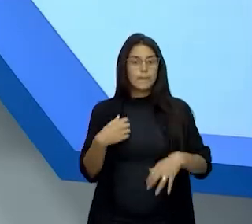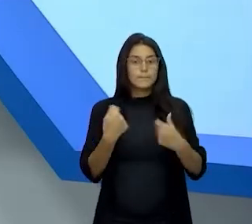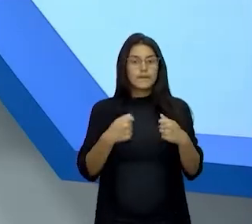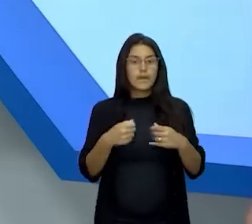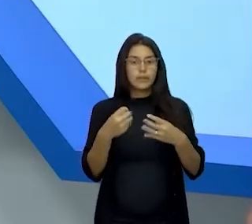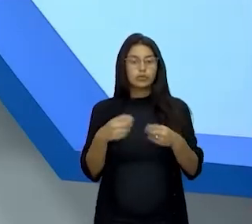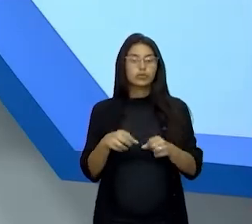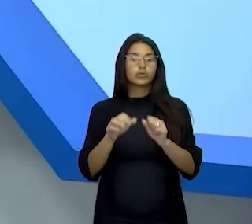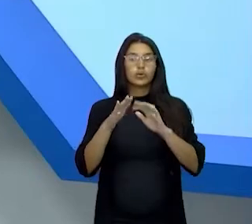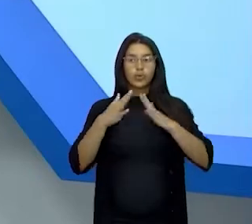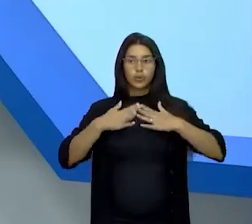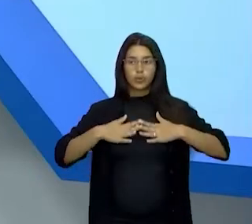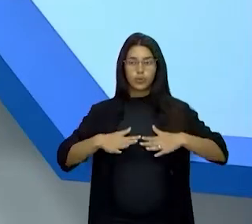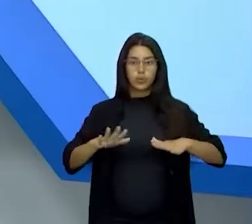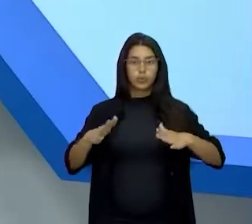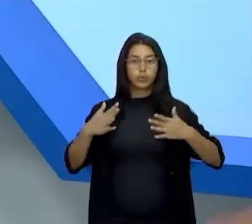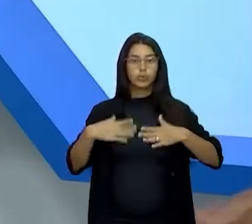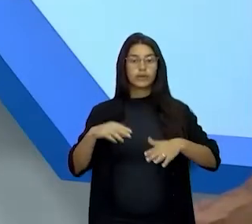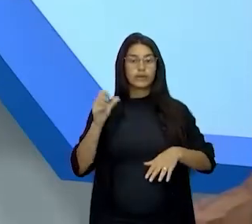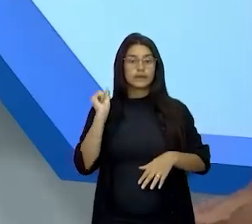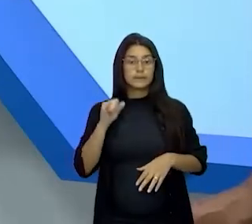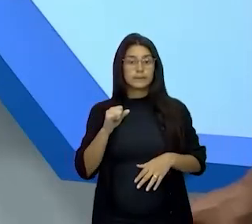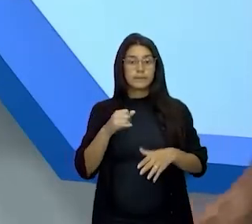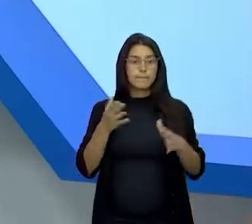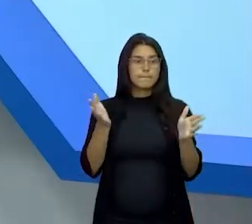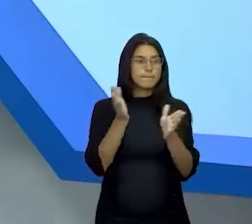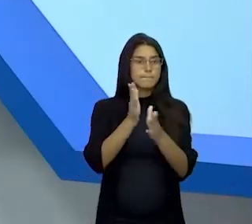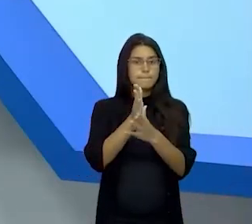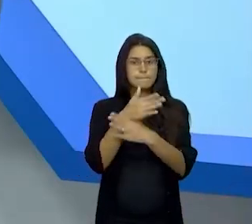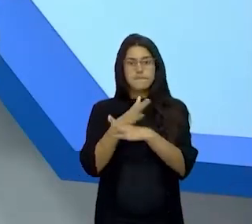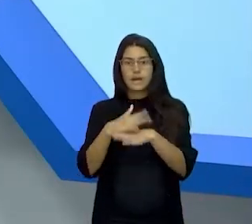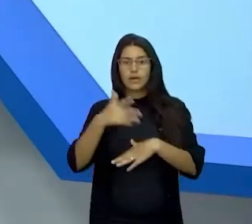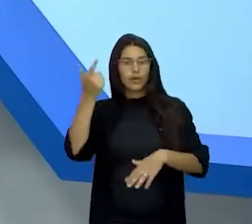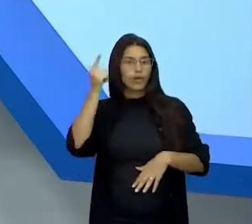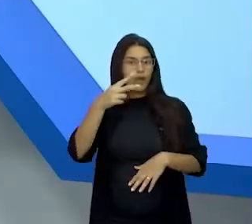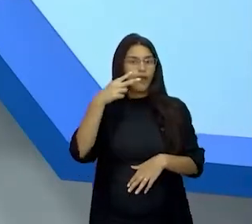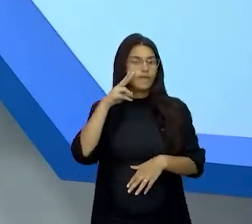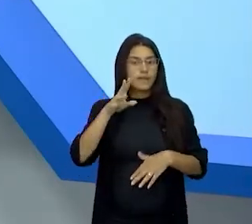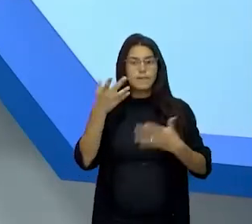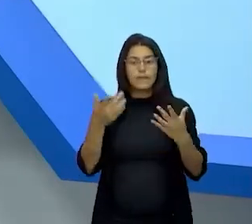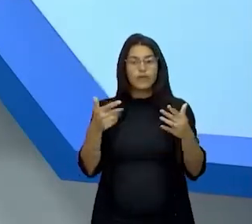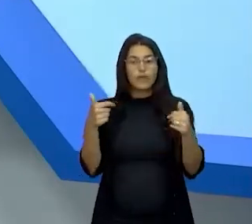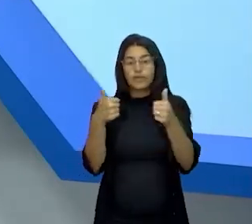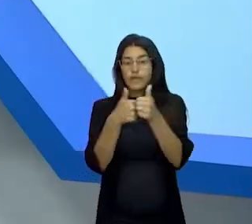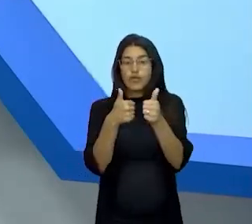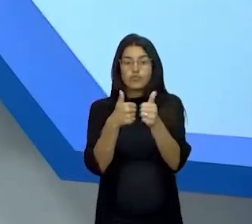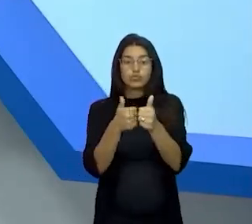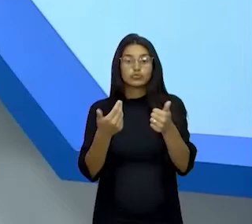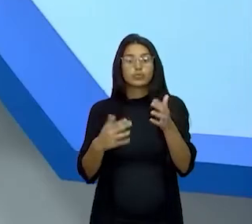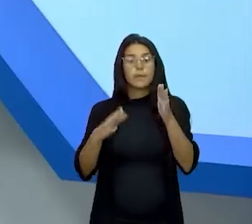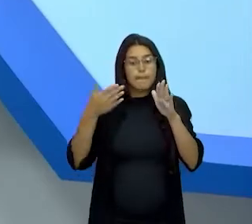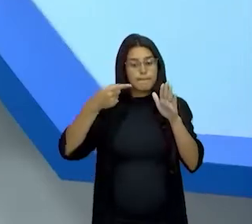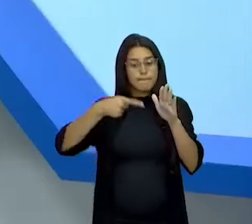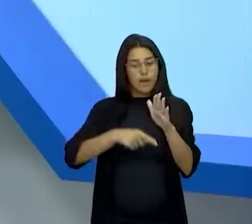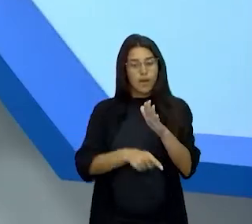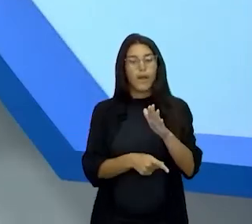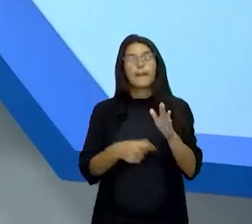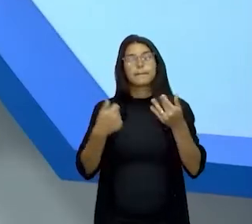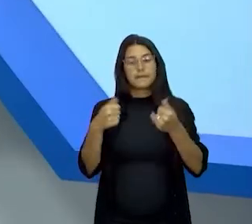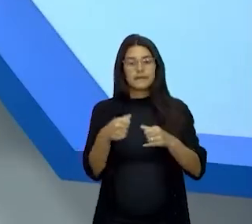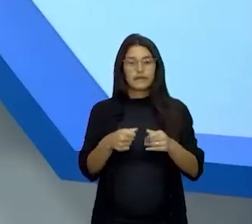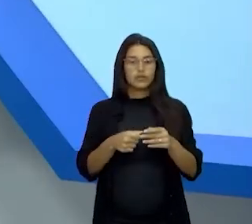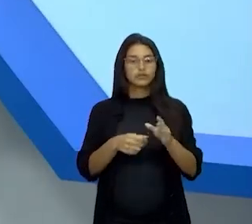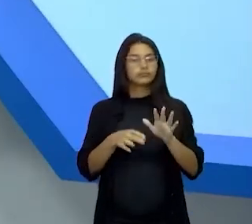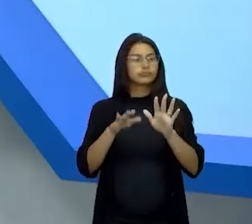muito autocontrole. Caso ela se perca, de repente você não vê mais a pessoa com quem você está mergulhando. Então precisa de